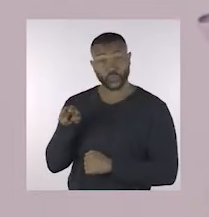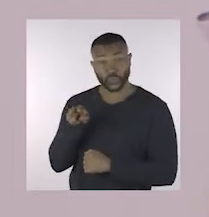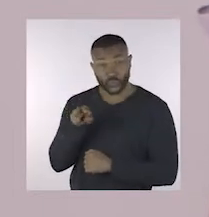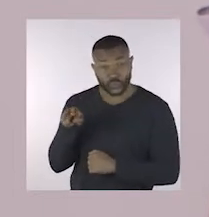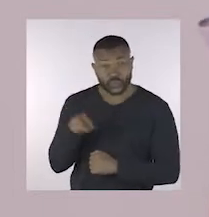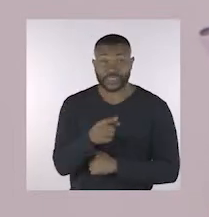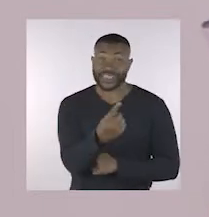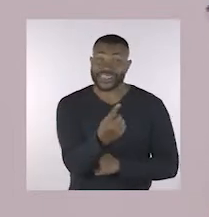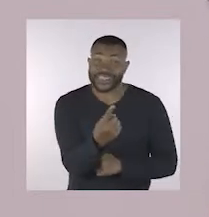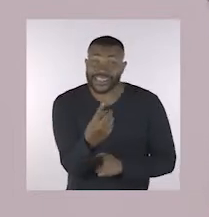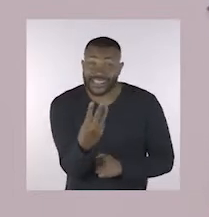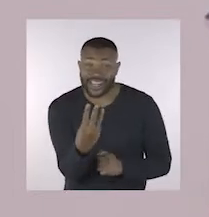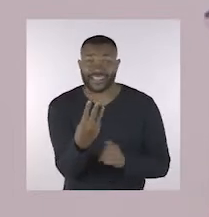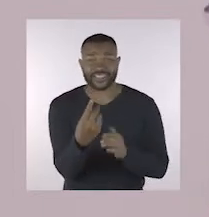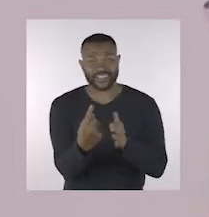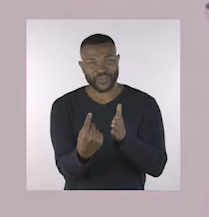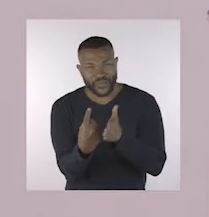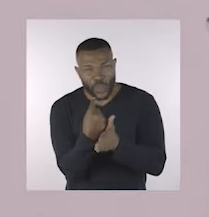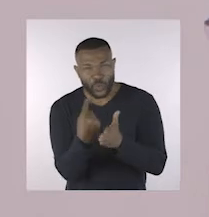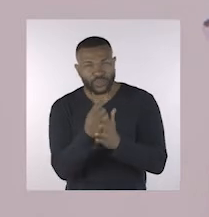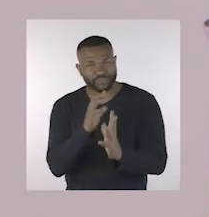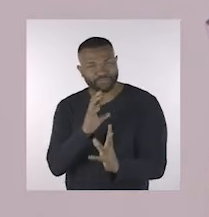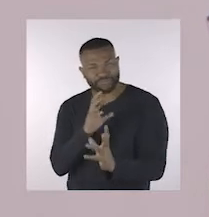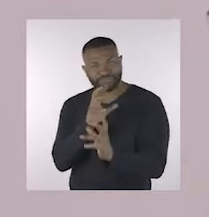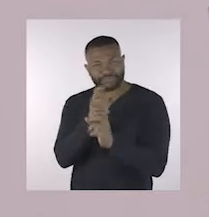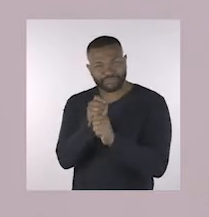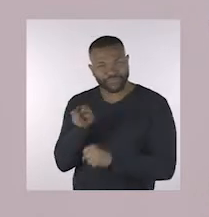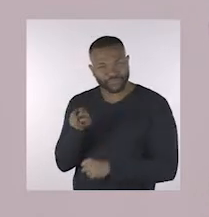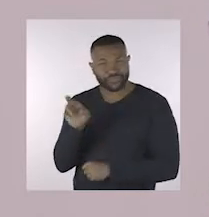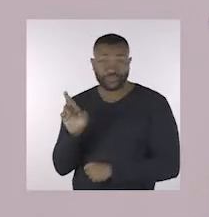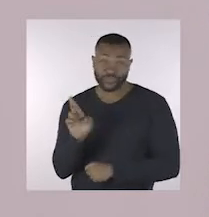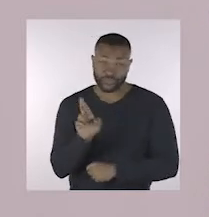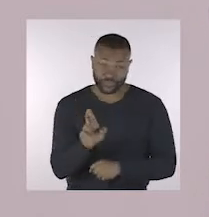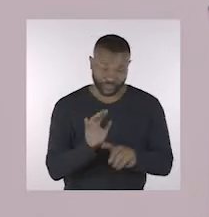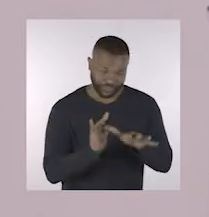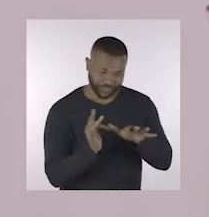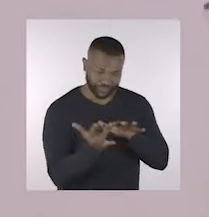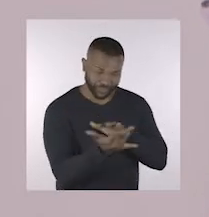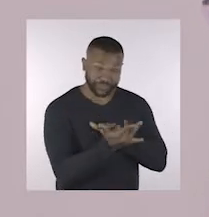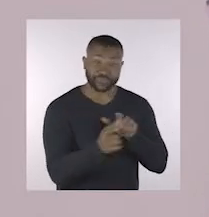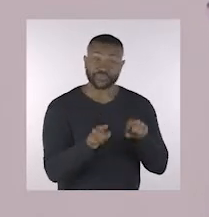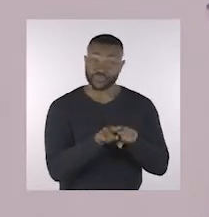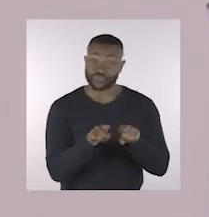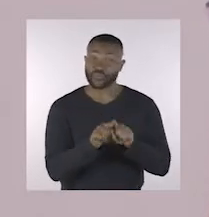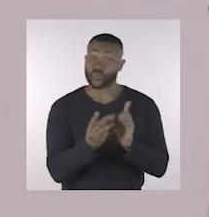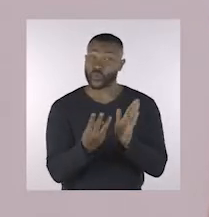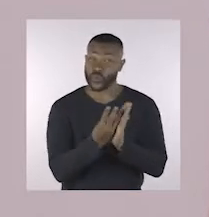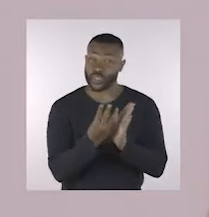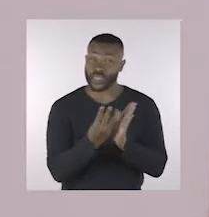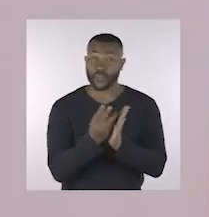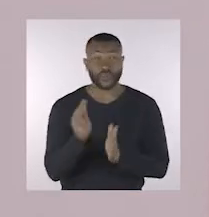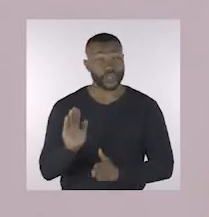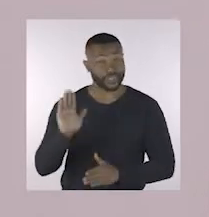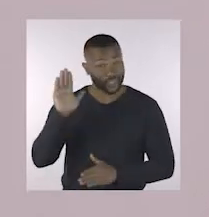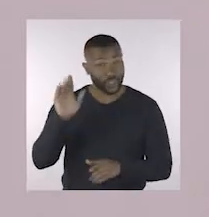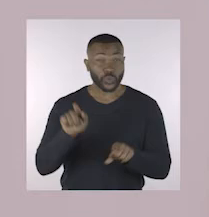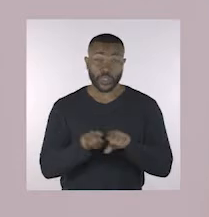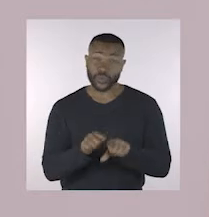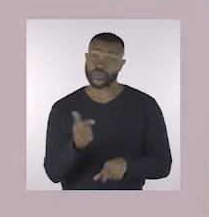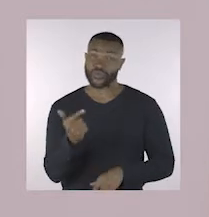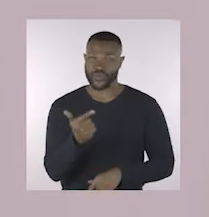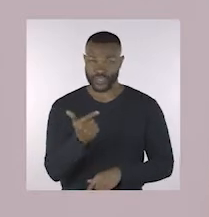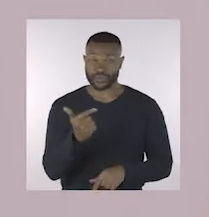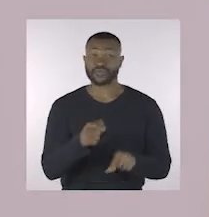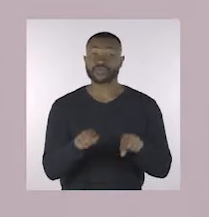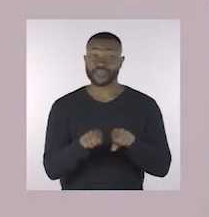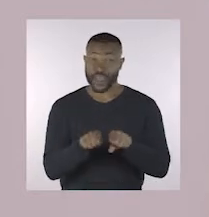começar a responder as 13 perguntas que coletamos em nossas redes e nos canais de WhatsApp do candidato e do